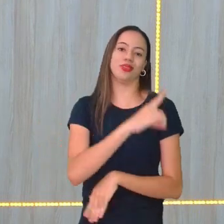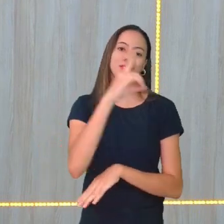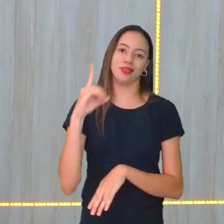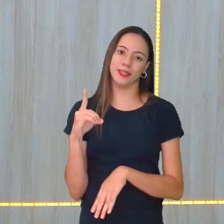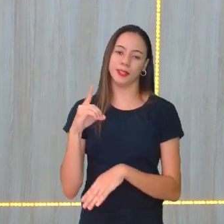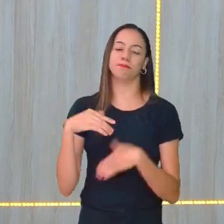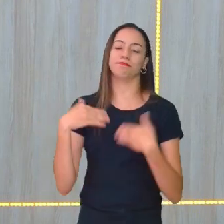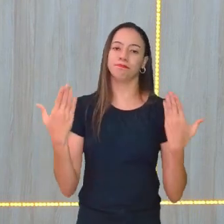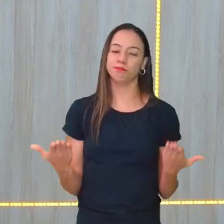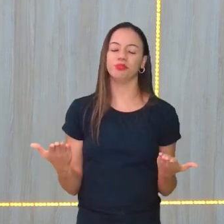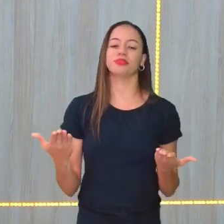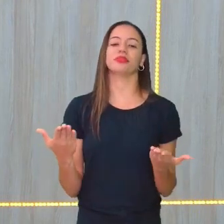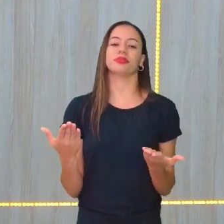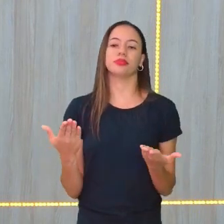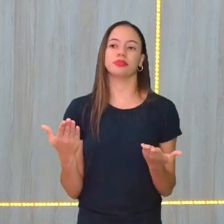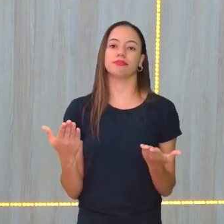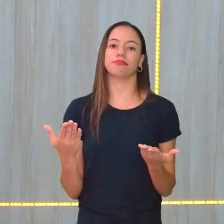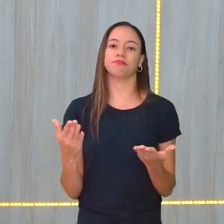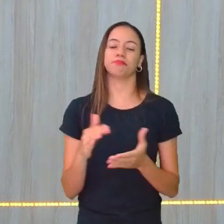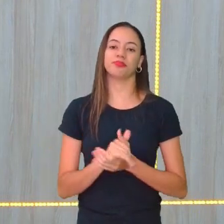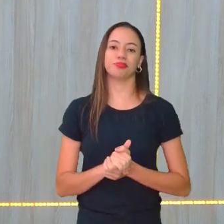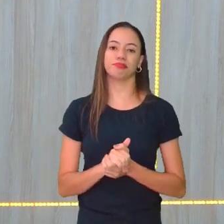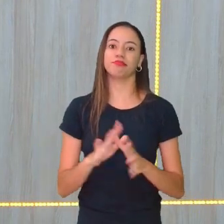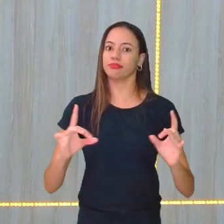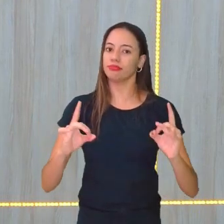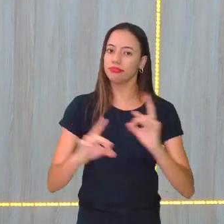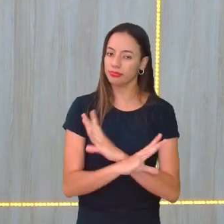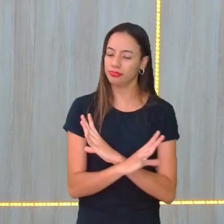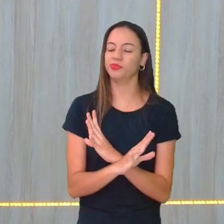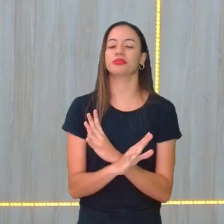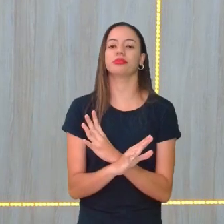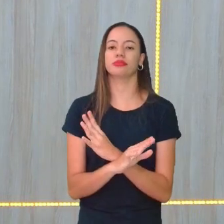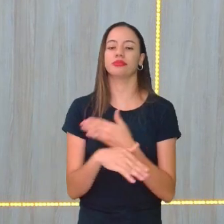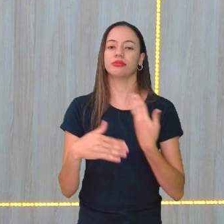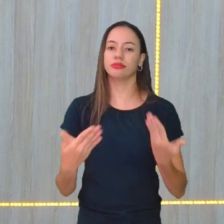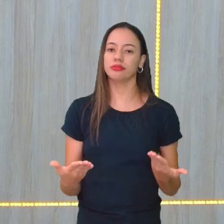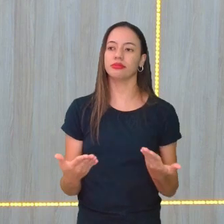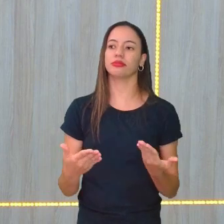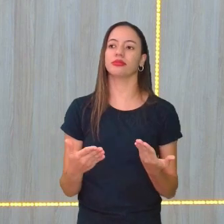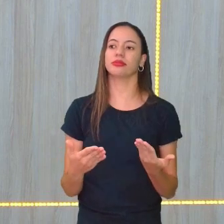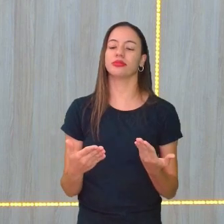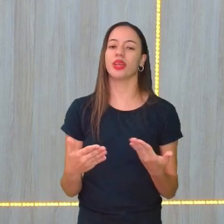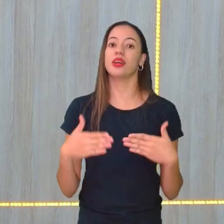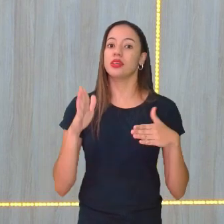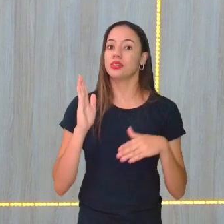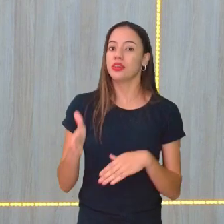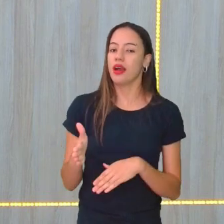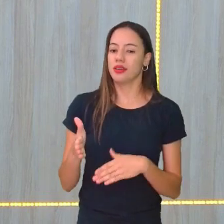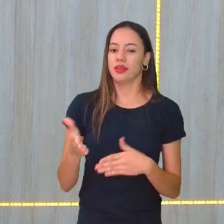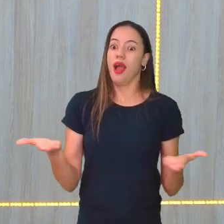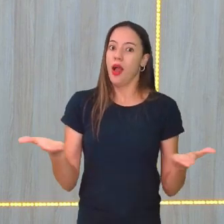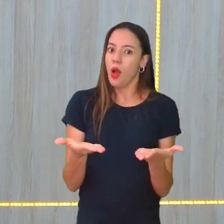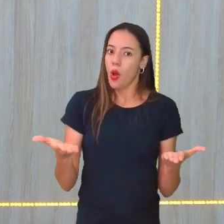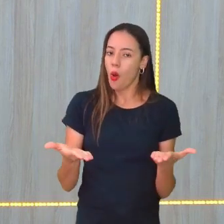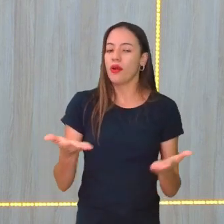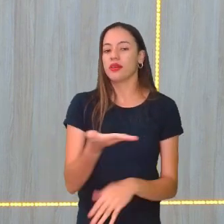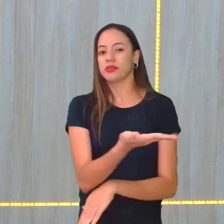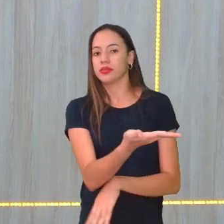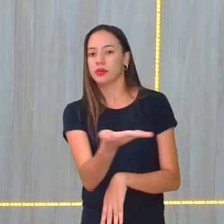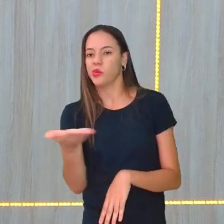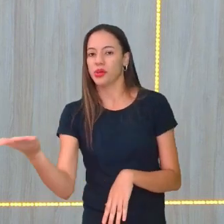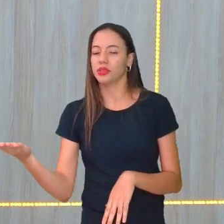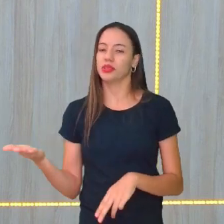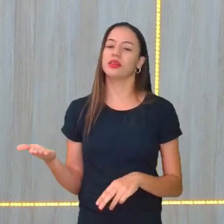Então, gente, é isso. A gente já deixa, desde já, para vocês